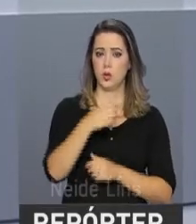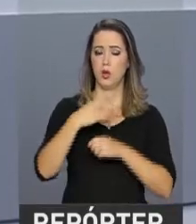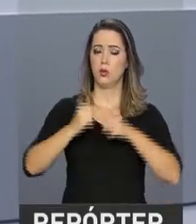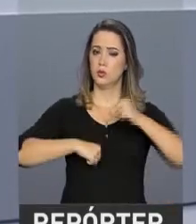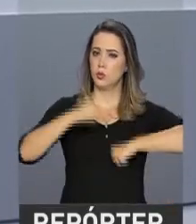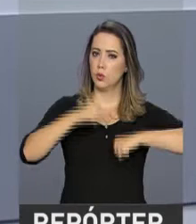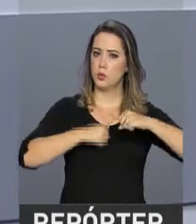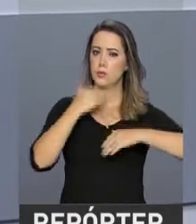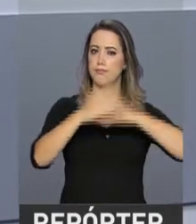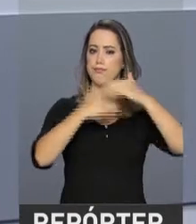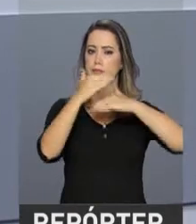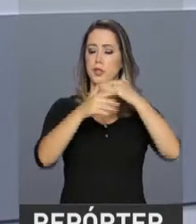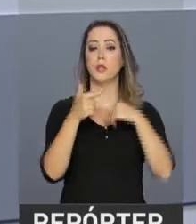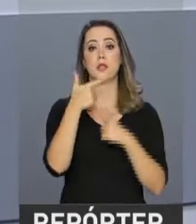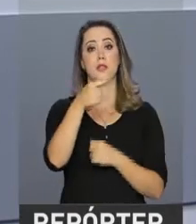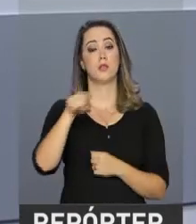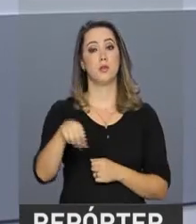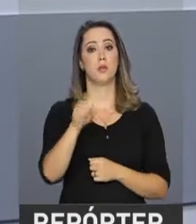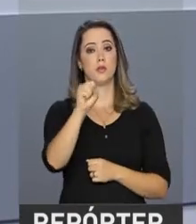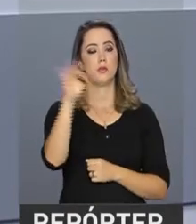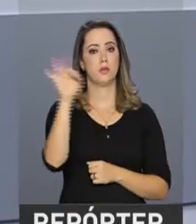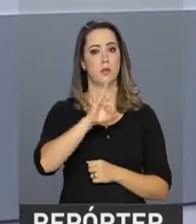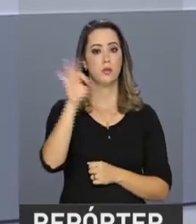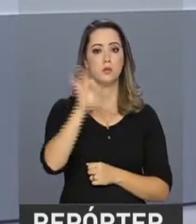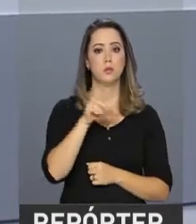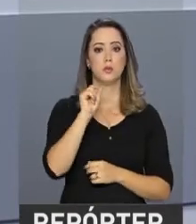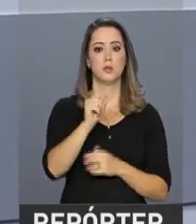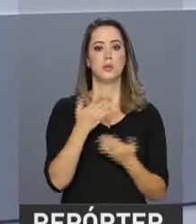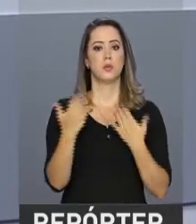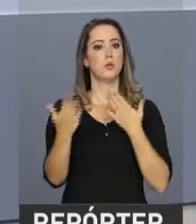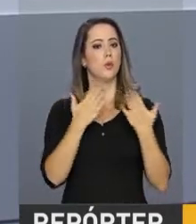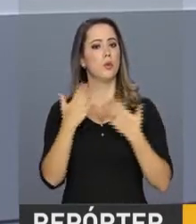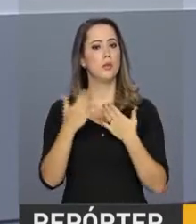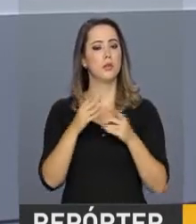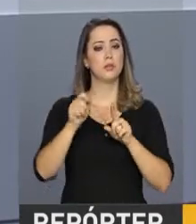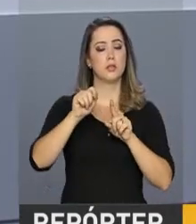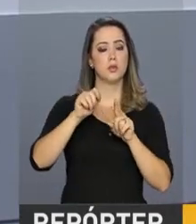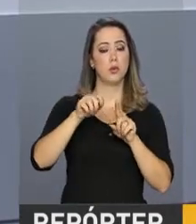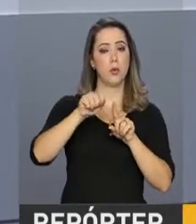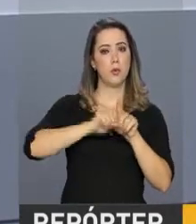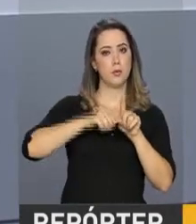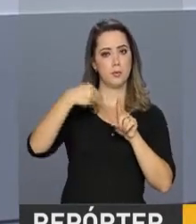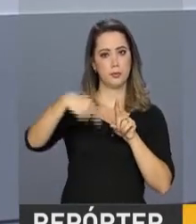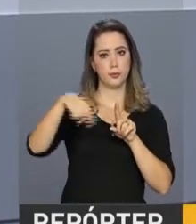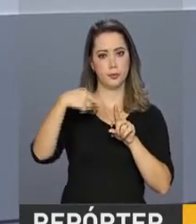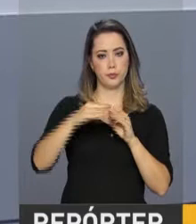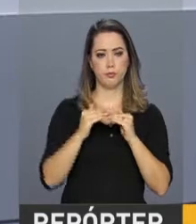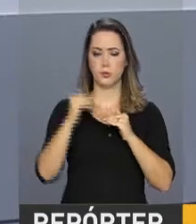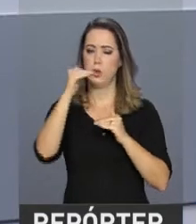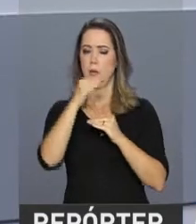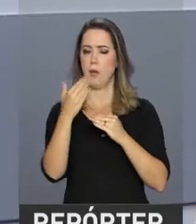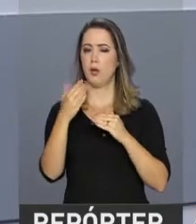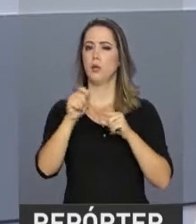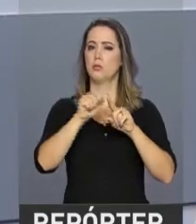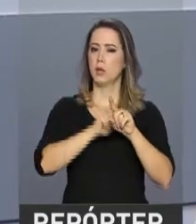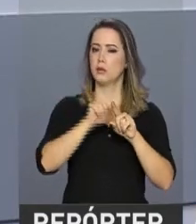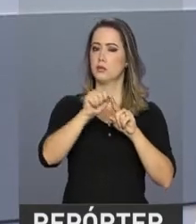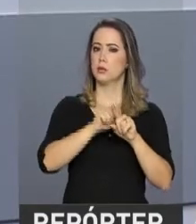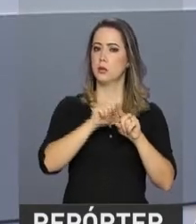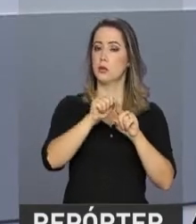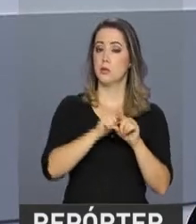industrial no brasil cresceu 2,8 por cento na comparação com novembro a maior alta mensal desde junho de